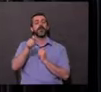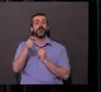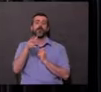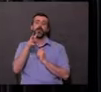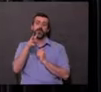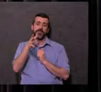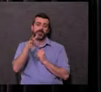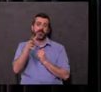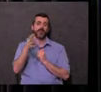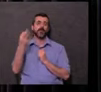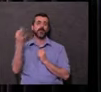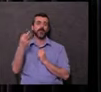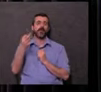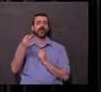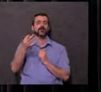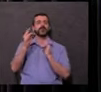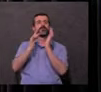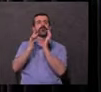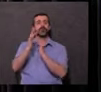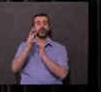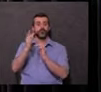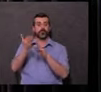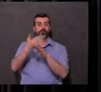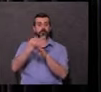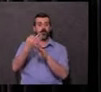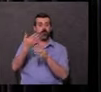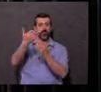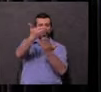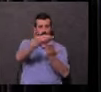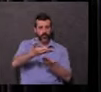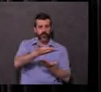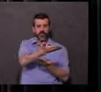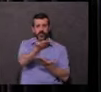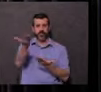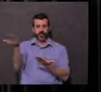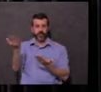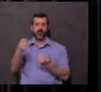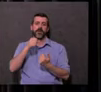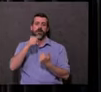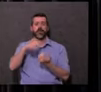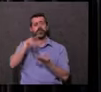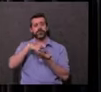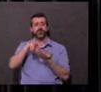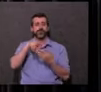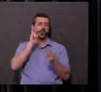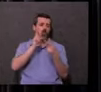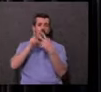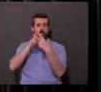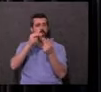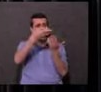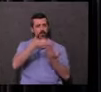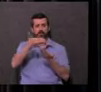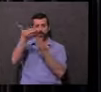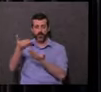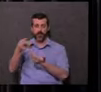continuidade ao convite de Jesus, dirigido a todos os que encontrou pelos caminhos e de acordo com